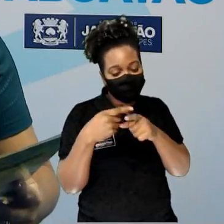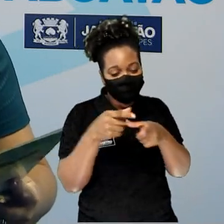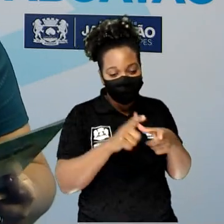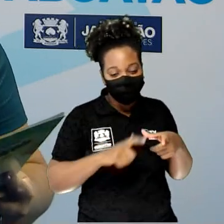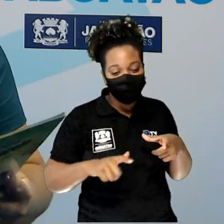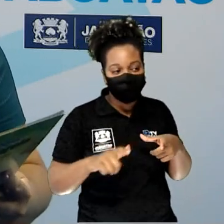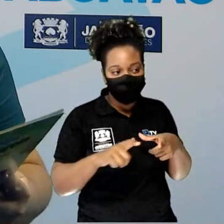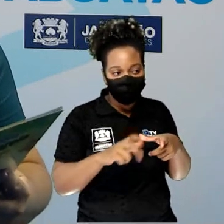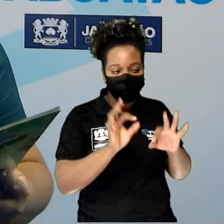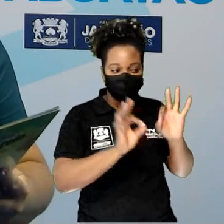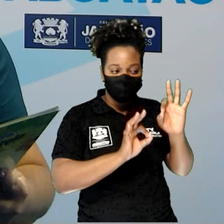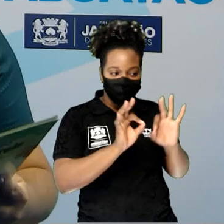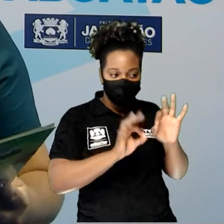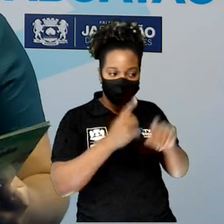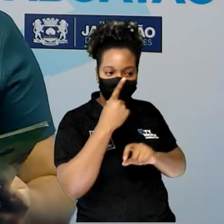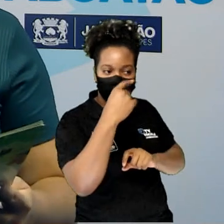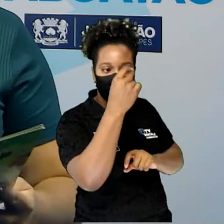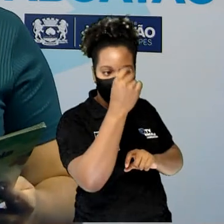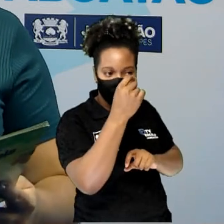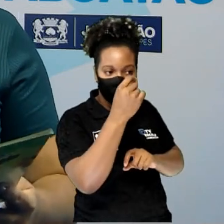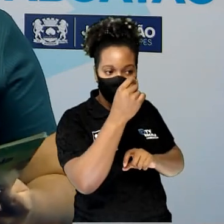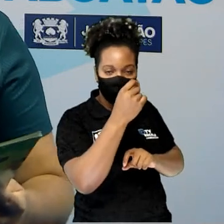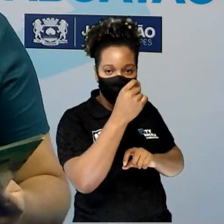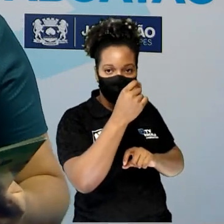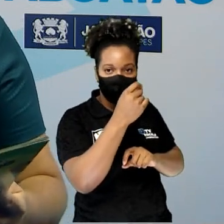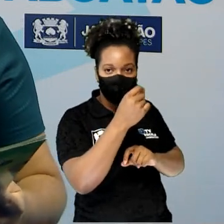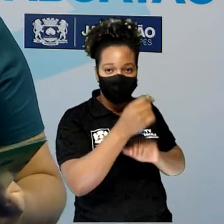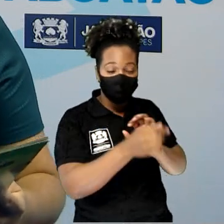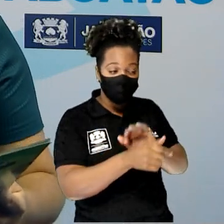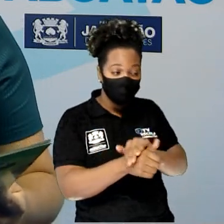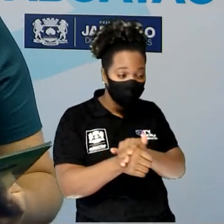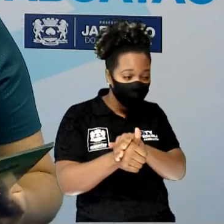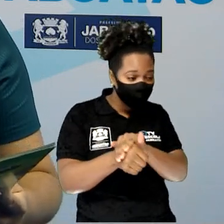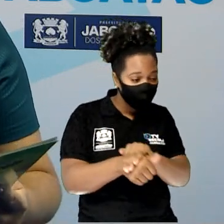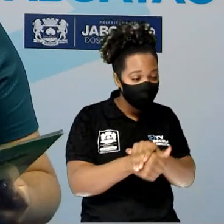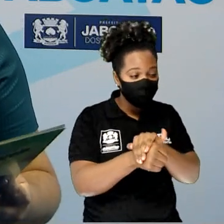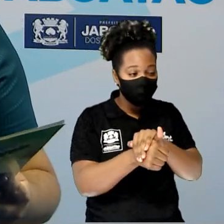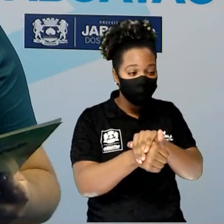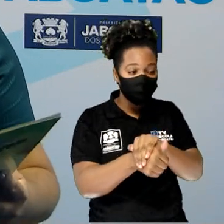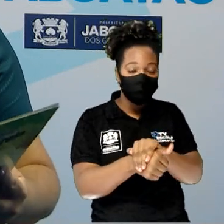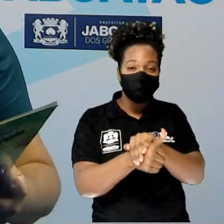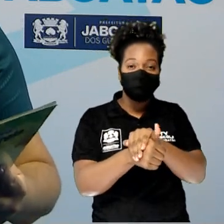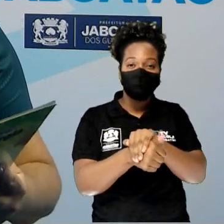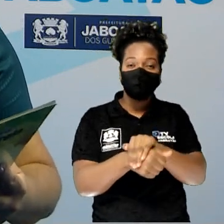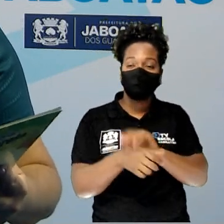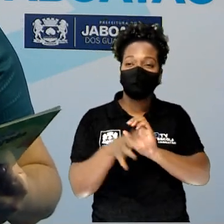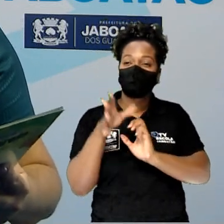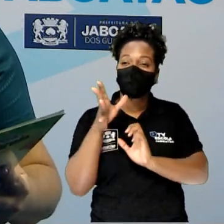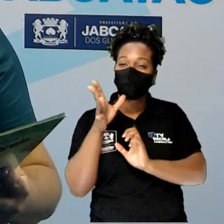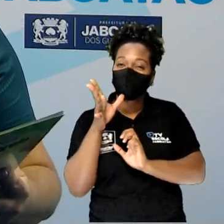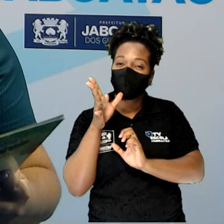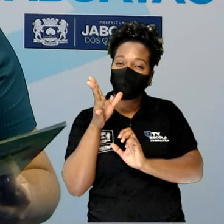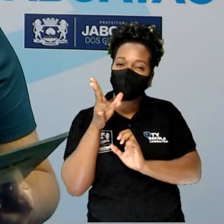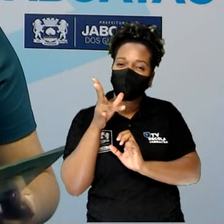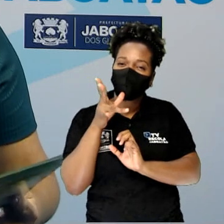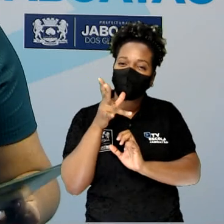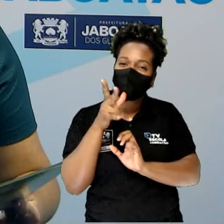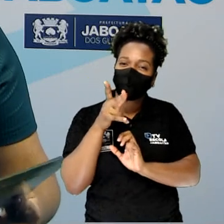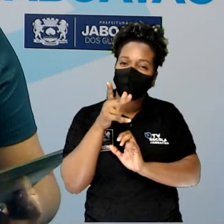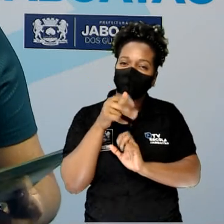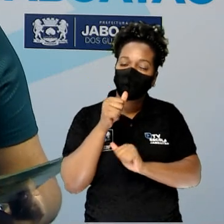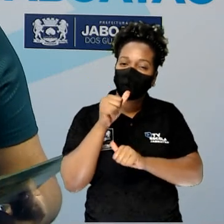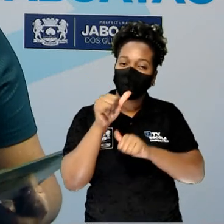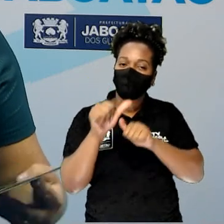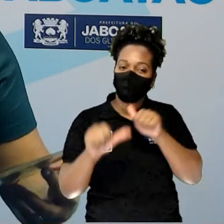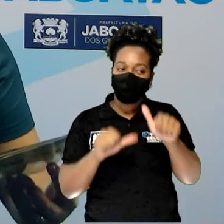foi armado. O jabuti tão calminho foi a última opção, que então se transformou na